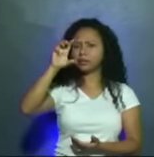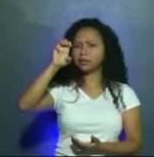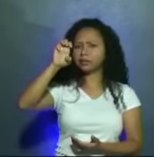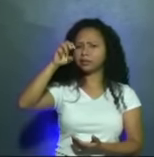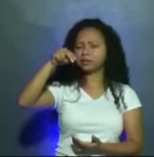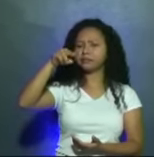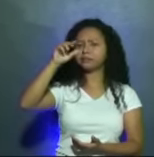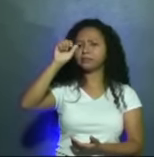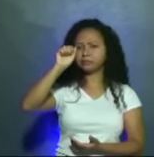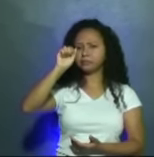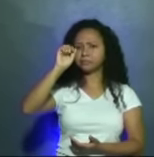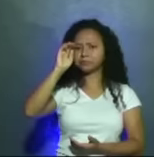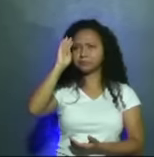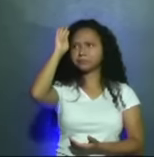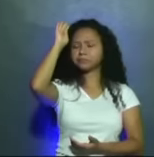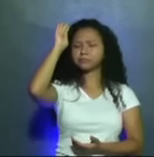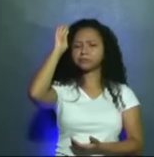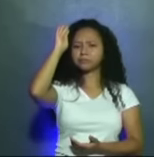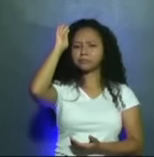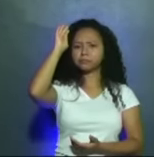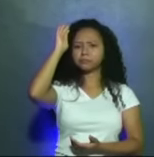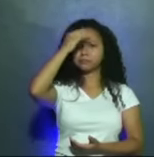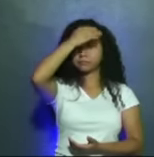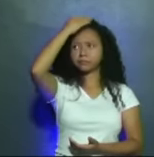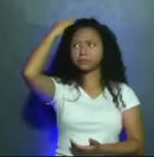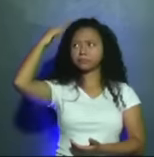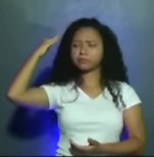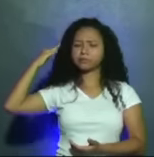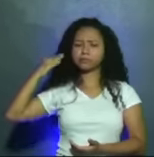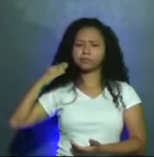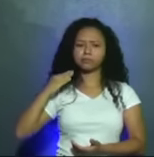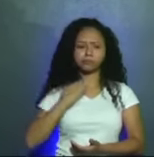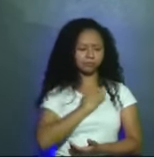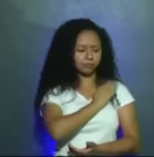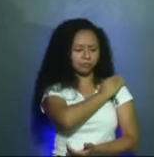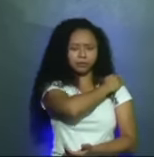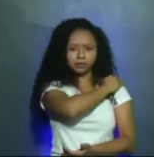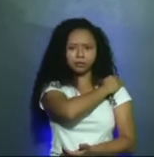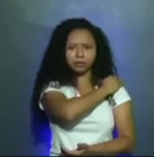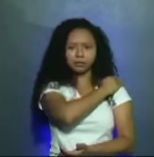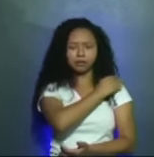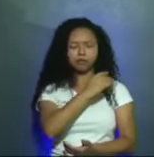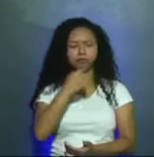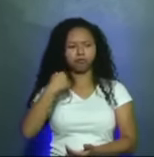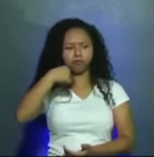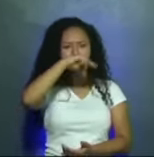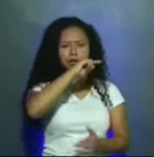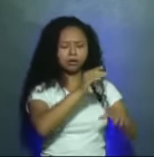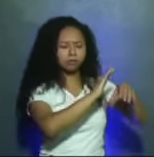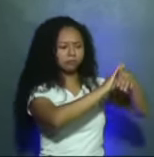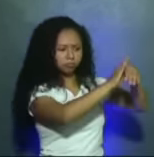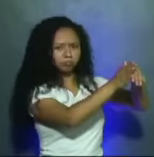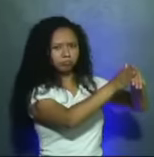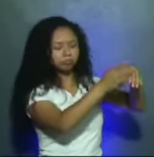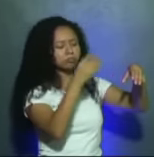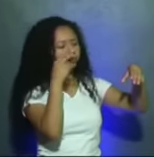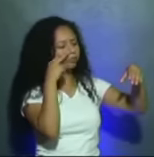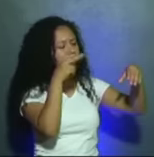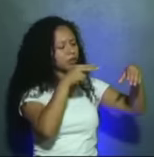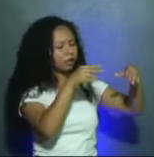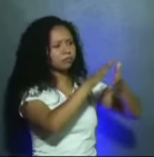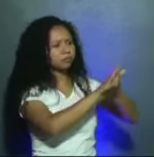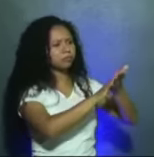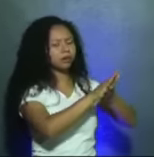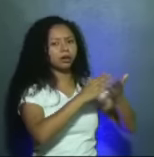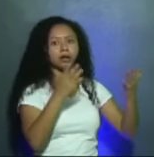ela pensou que alguém tinha roubado o corpo de Jesus, né? Ela não estava se registrando que